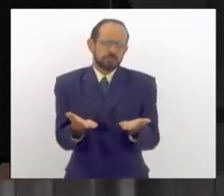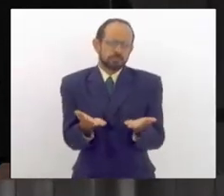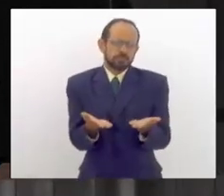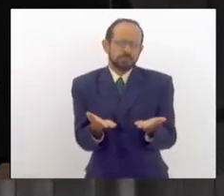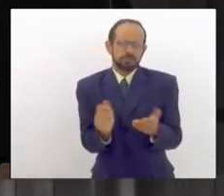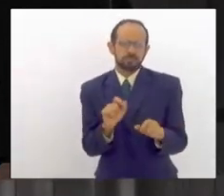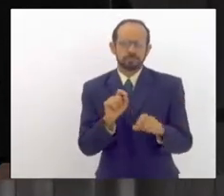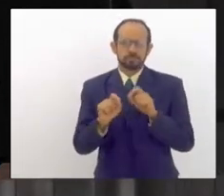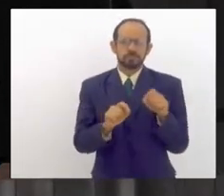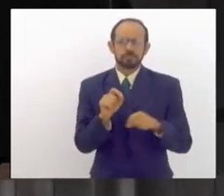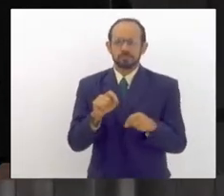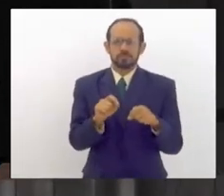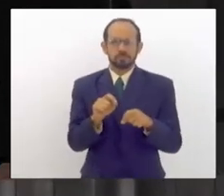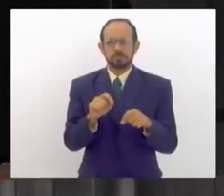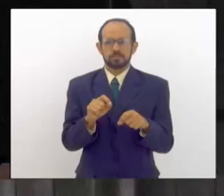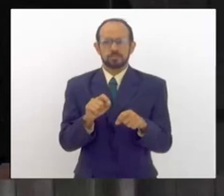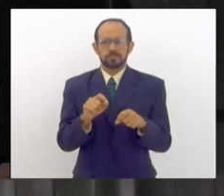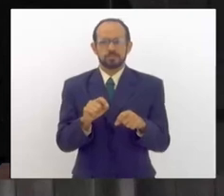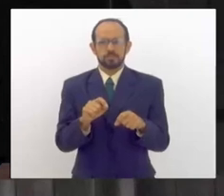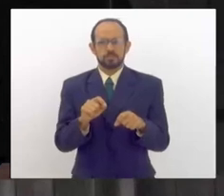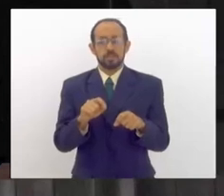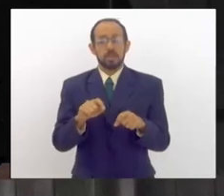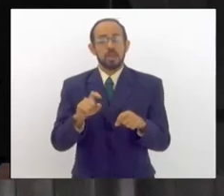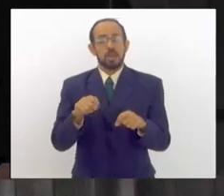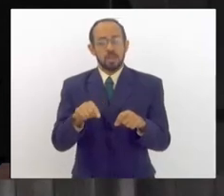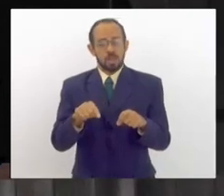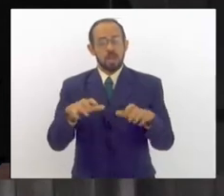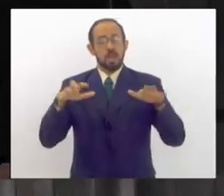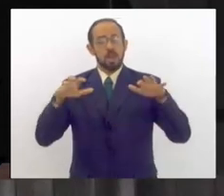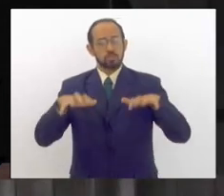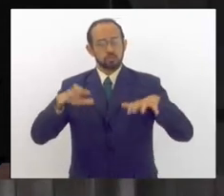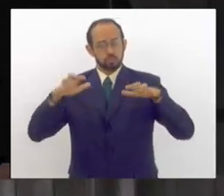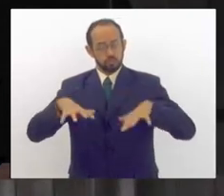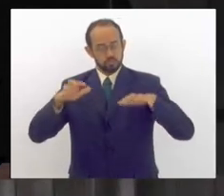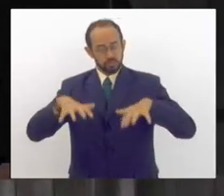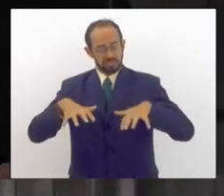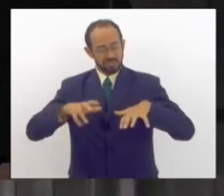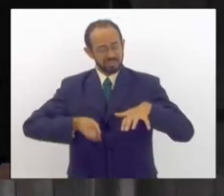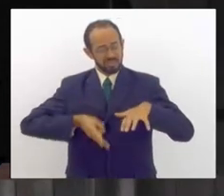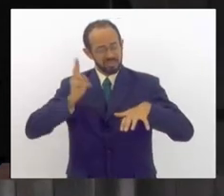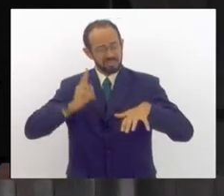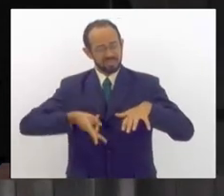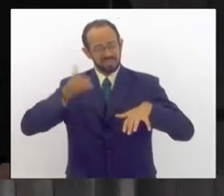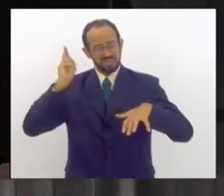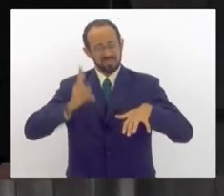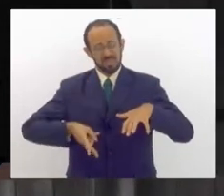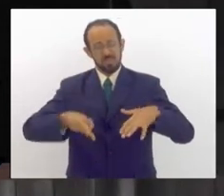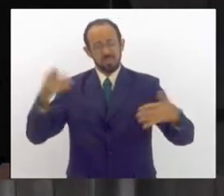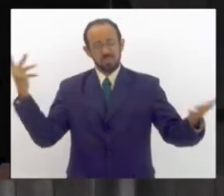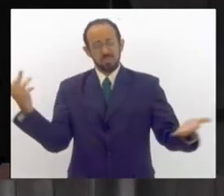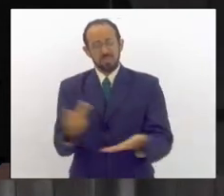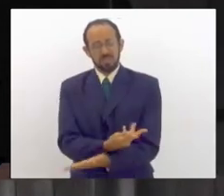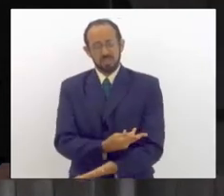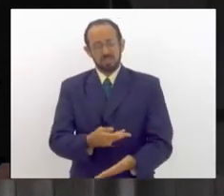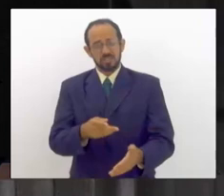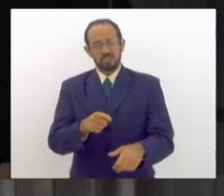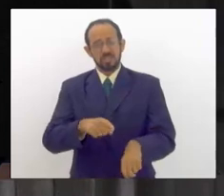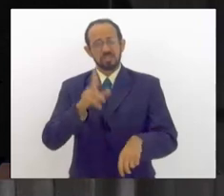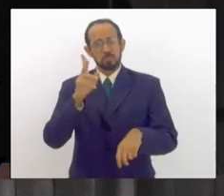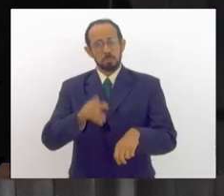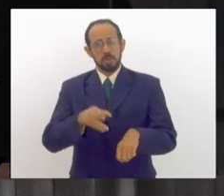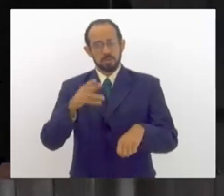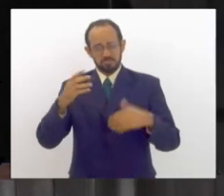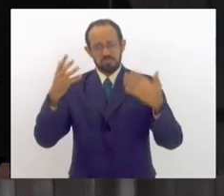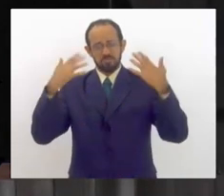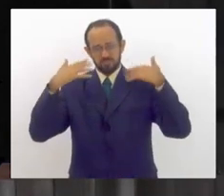além das chuvas que todos os anos caem sobre